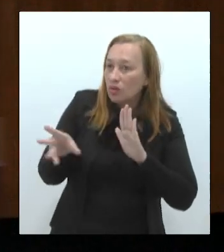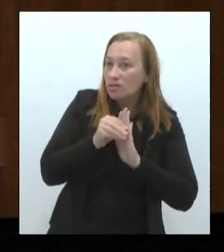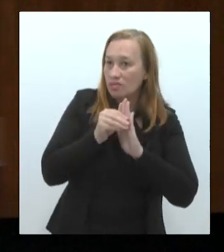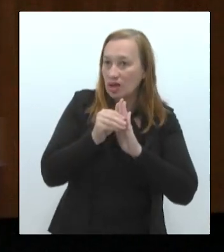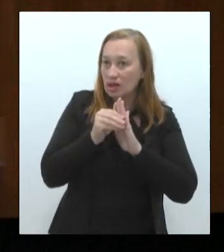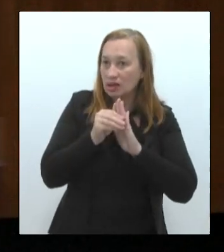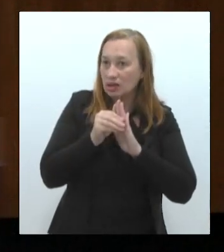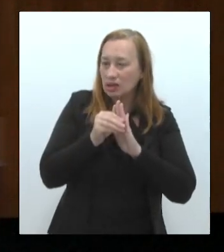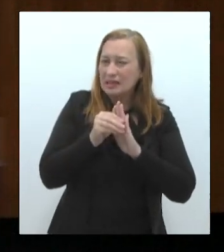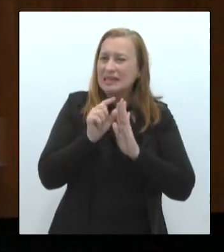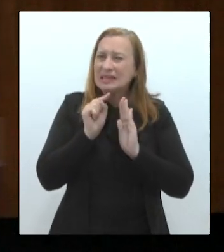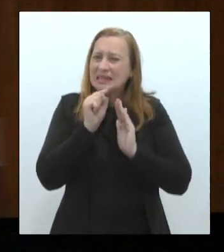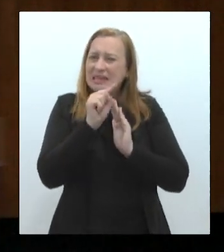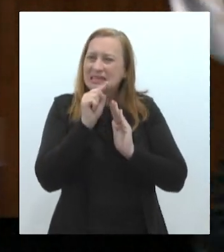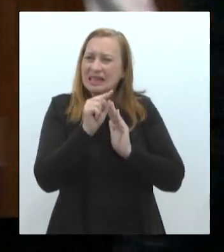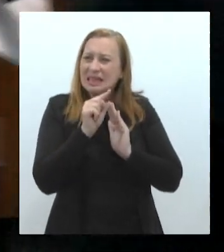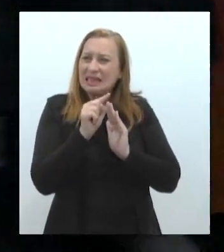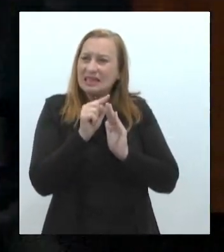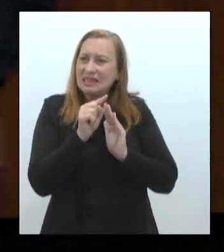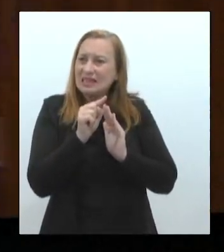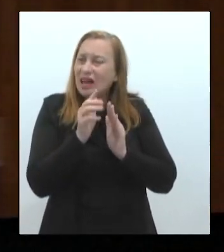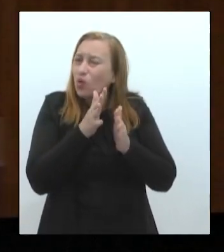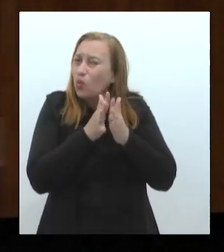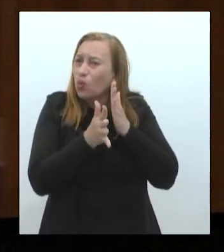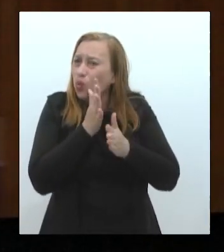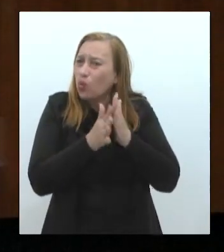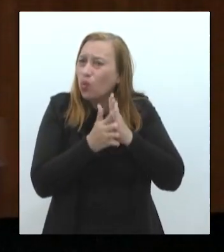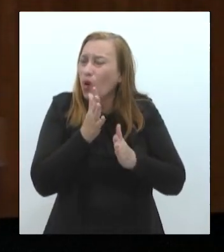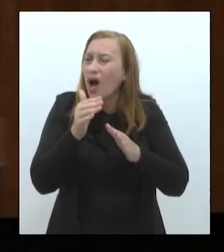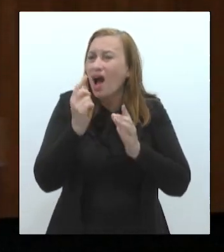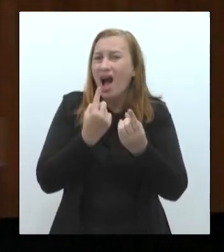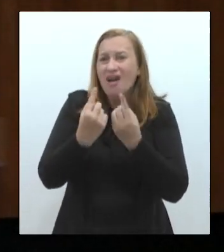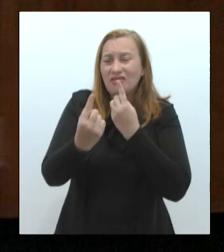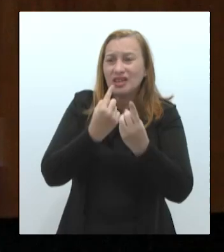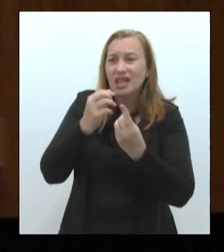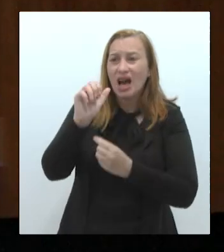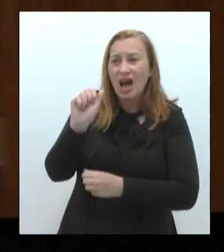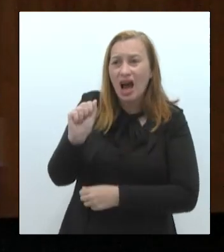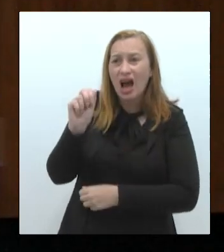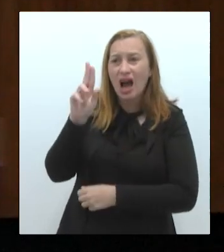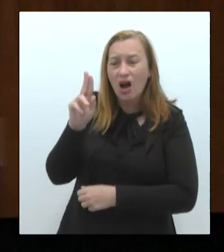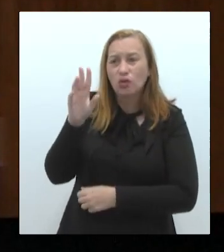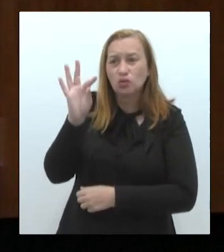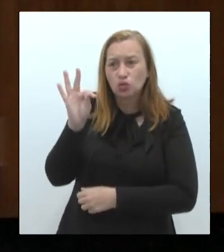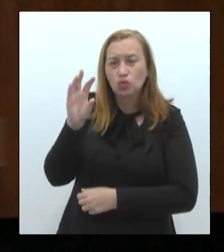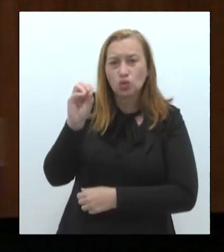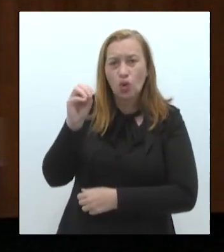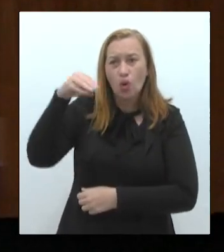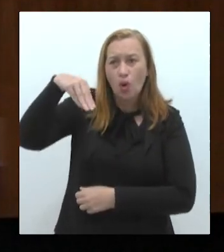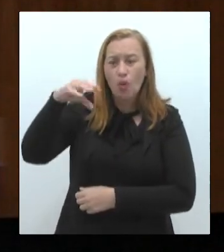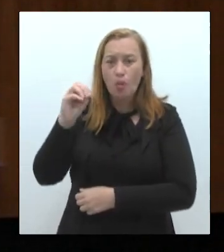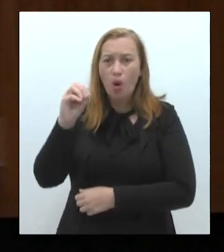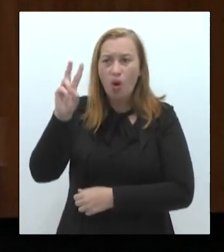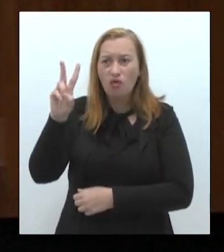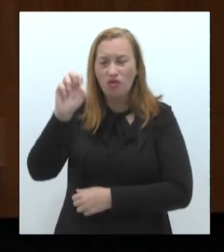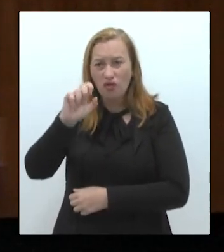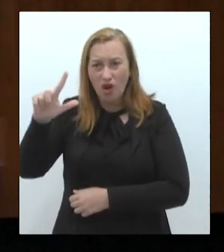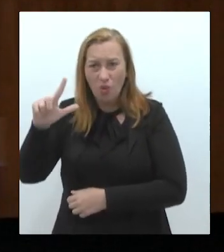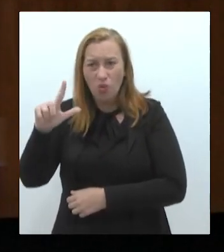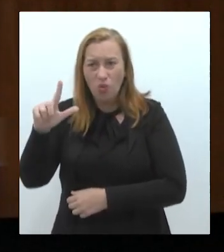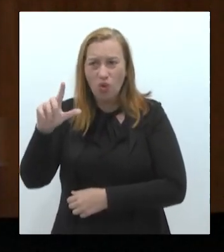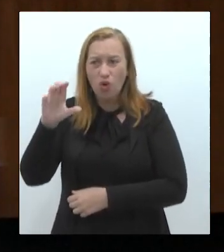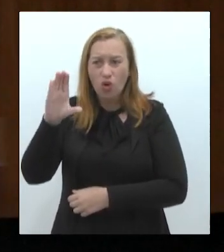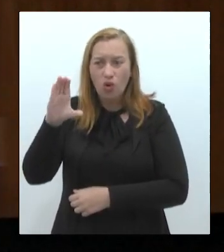que isso aí está muito solto. A Avenida Automóvel Clube, ela vem lá do outro, corta vários municípios.